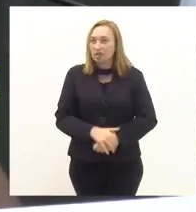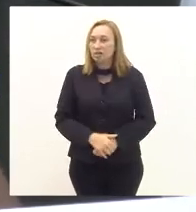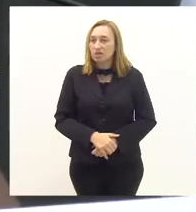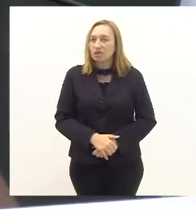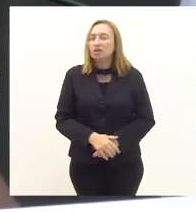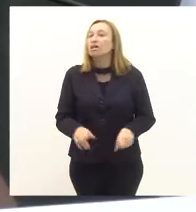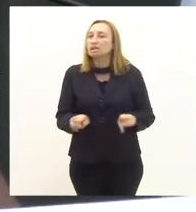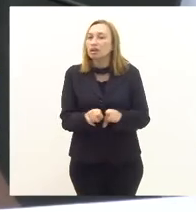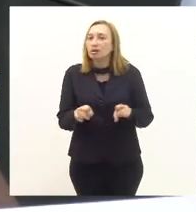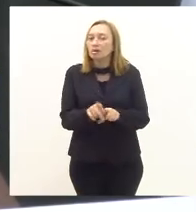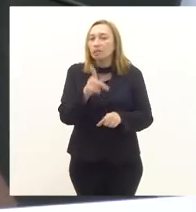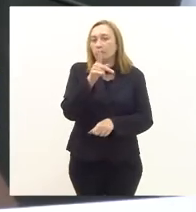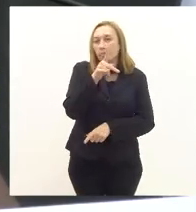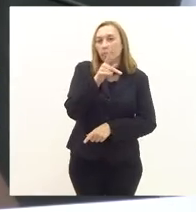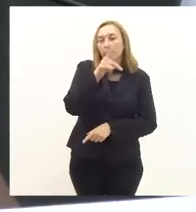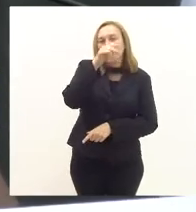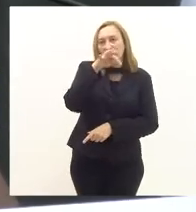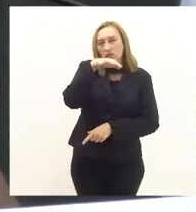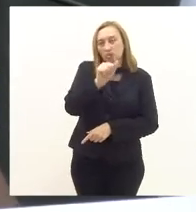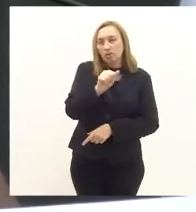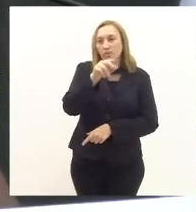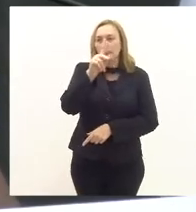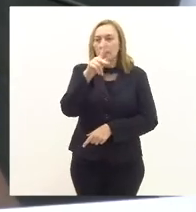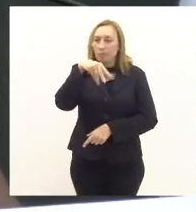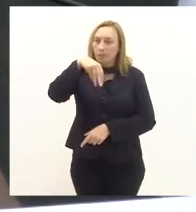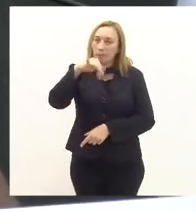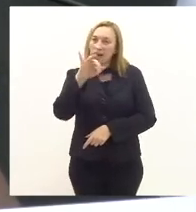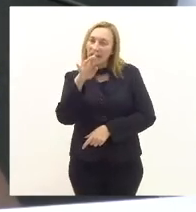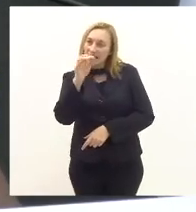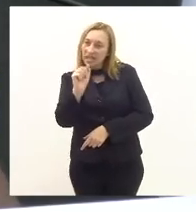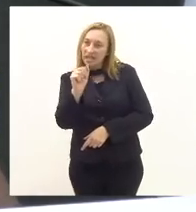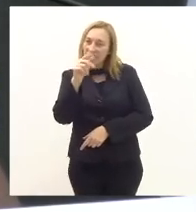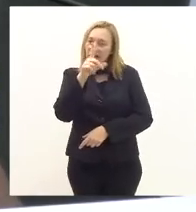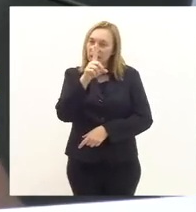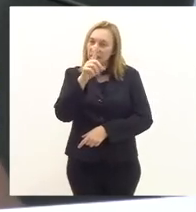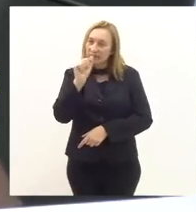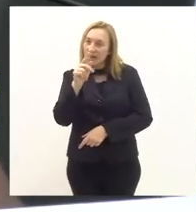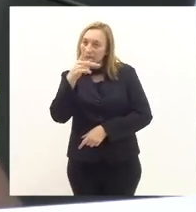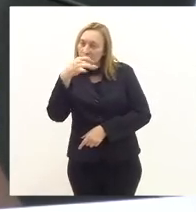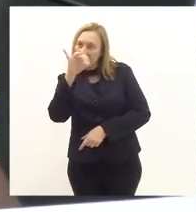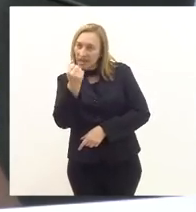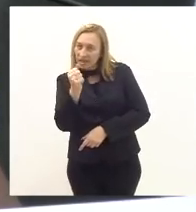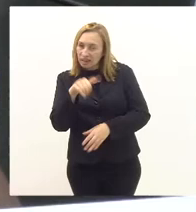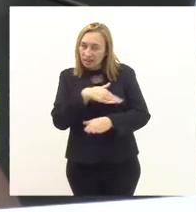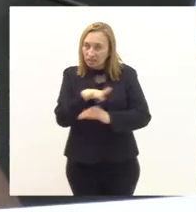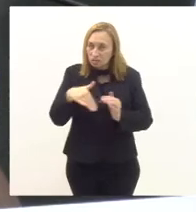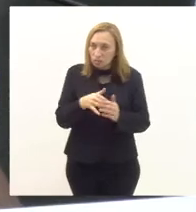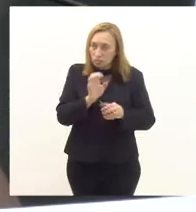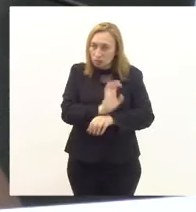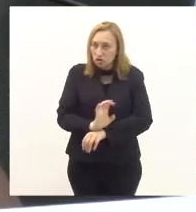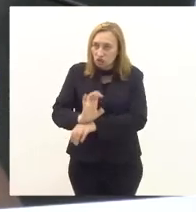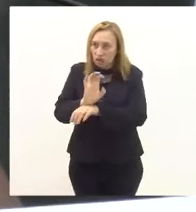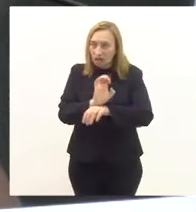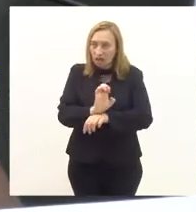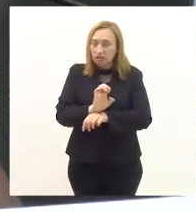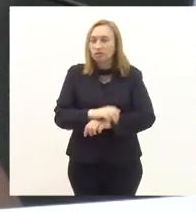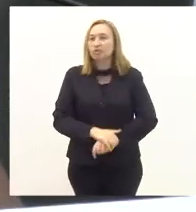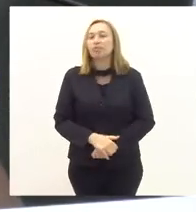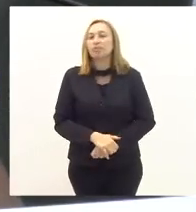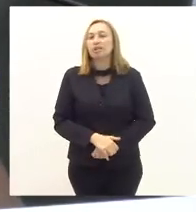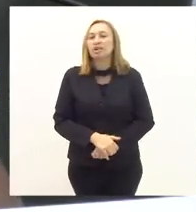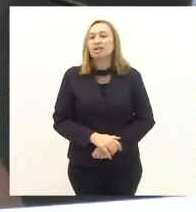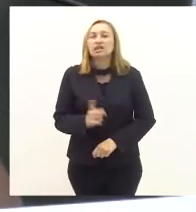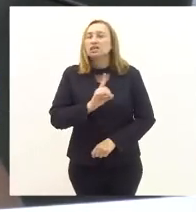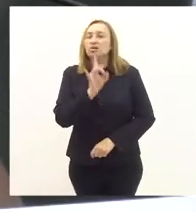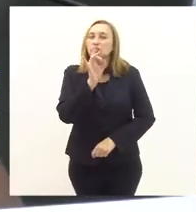Temos a Patrulha Maria da Penha hoje atuando em todo o estágio, em todo o estado, atendendo